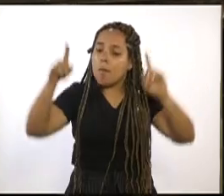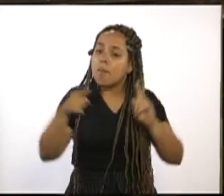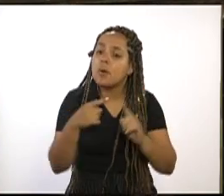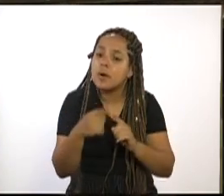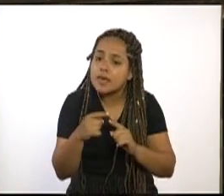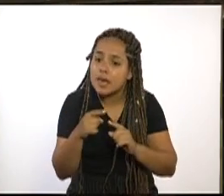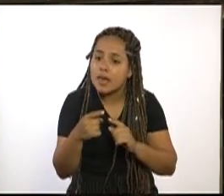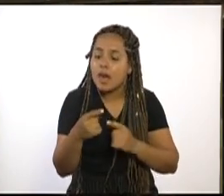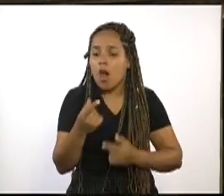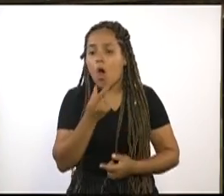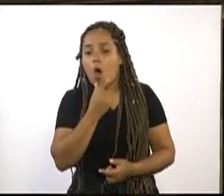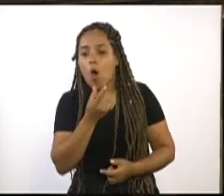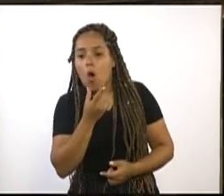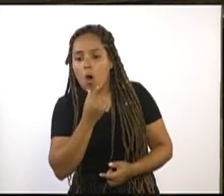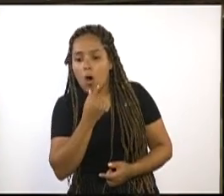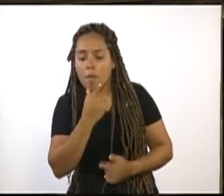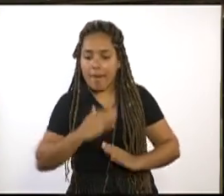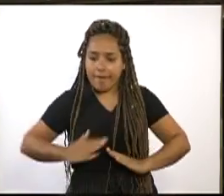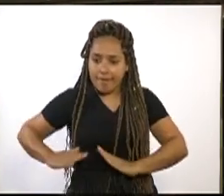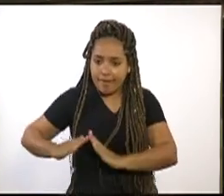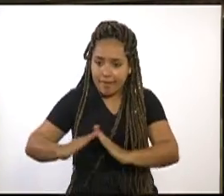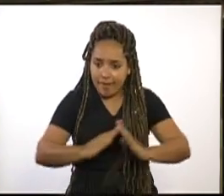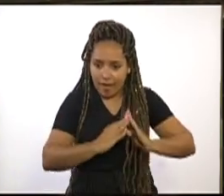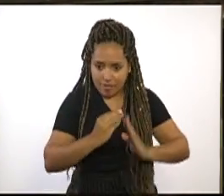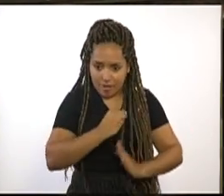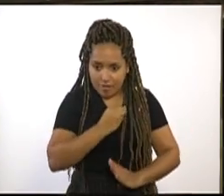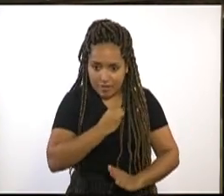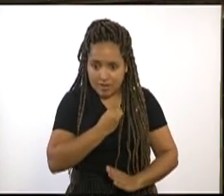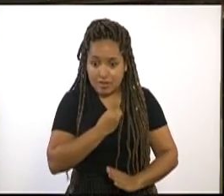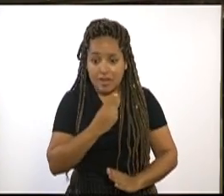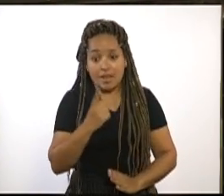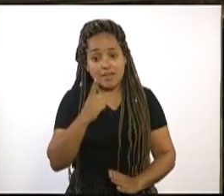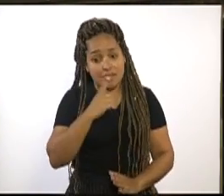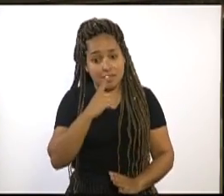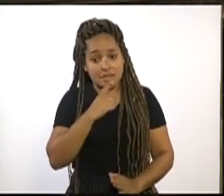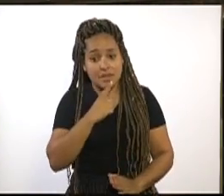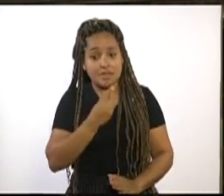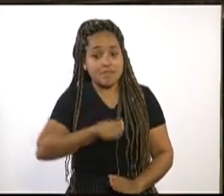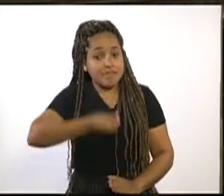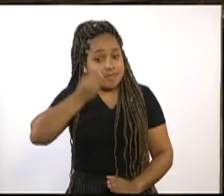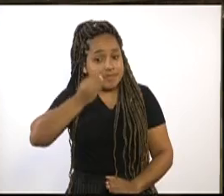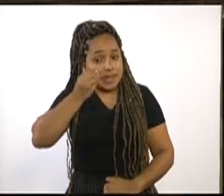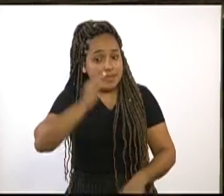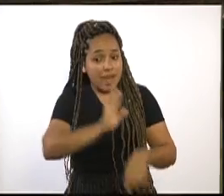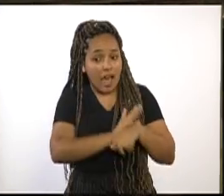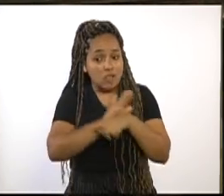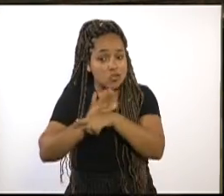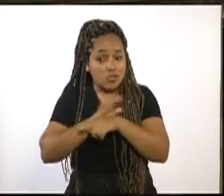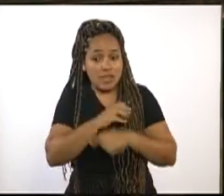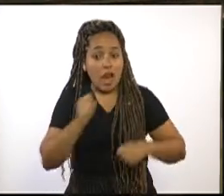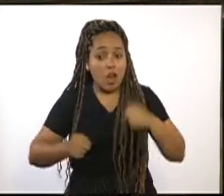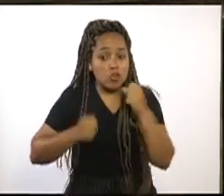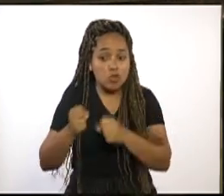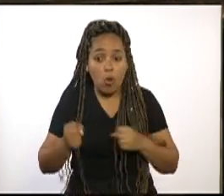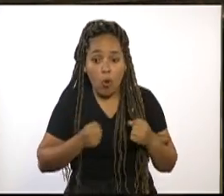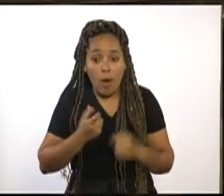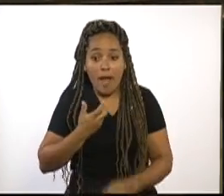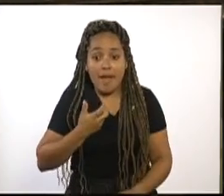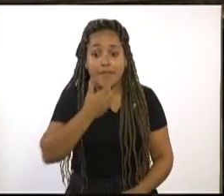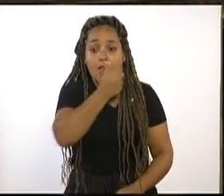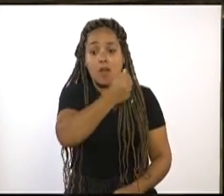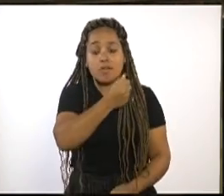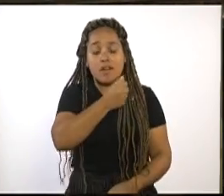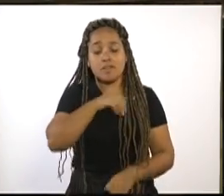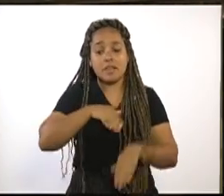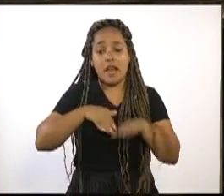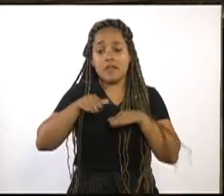ajudar. E é isso, as pessoas tentam socorrer, ajudar da maneira que podem, e acabam, infelizmente,